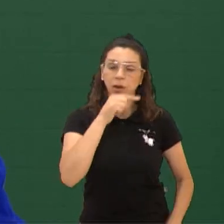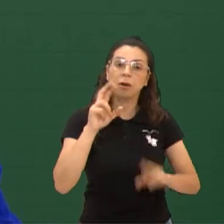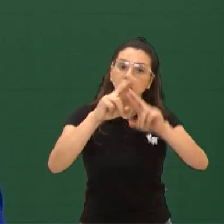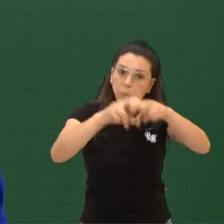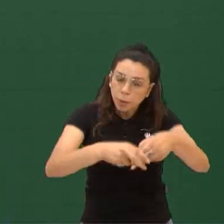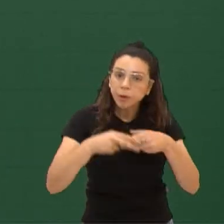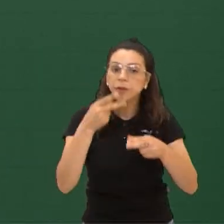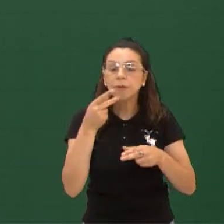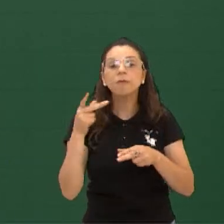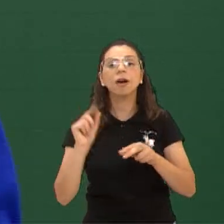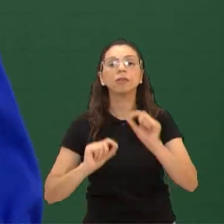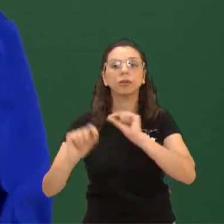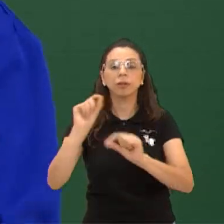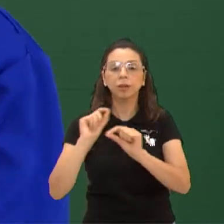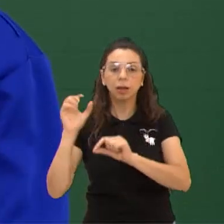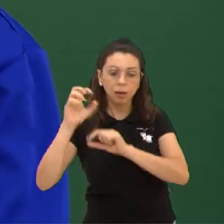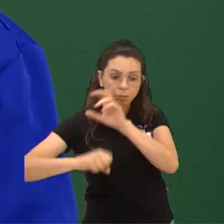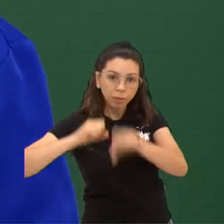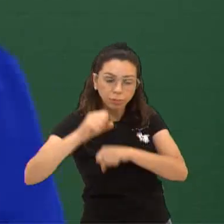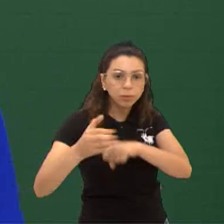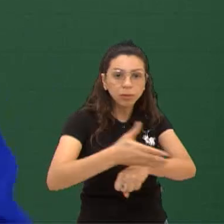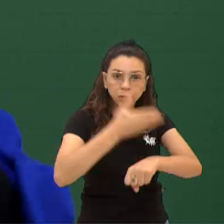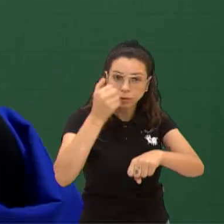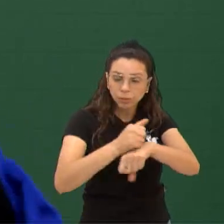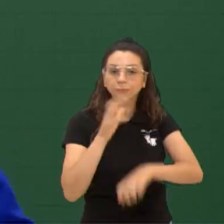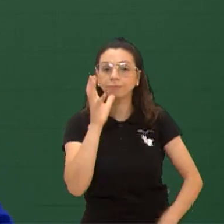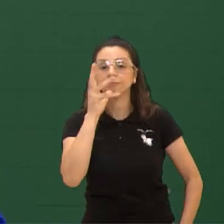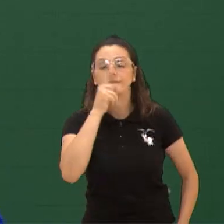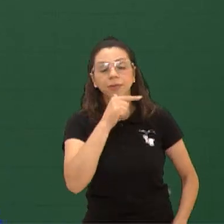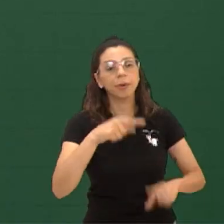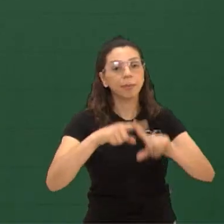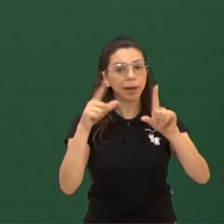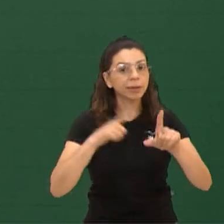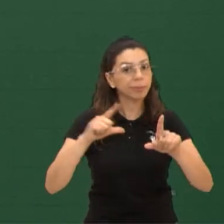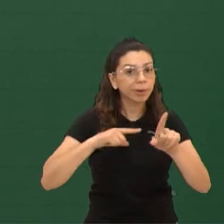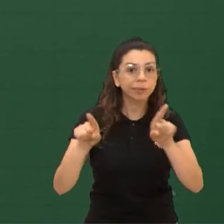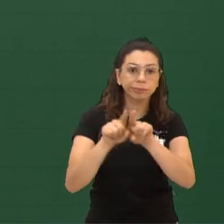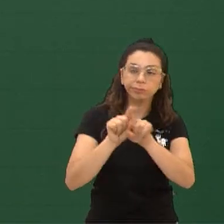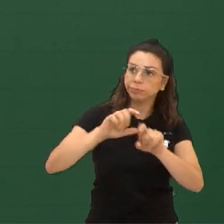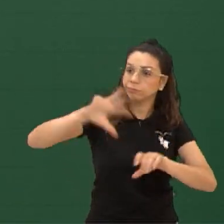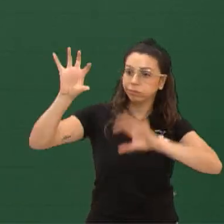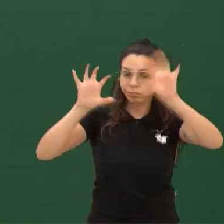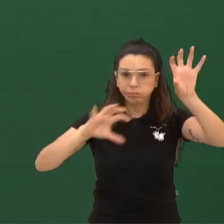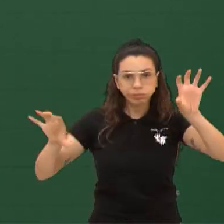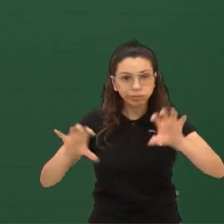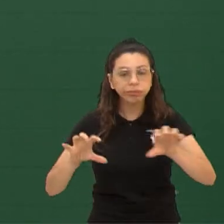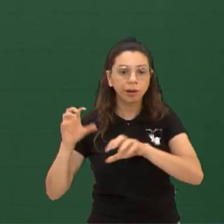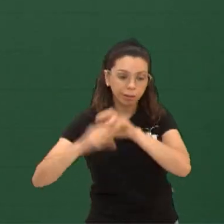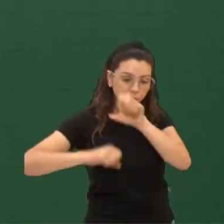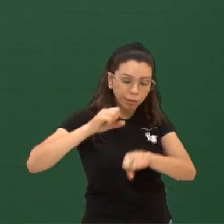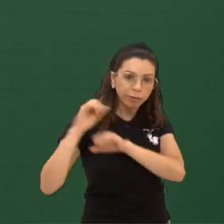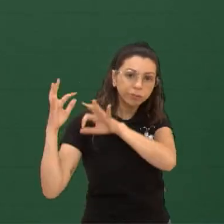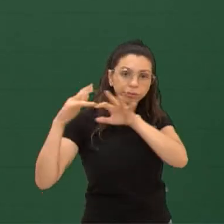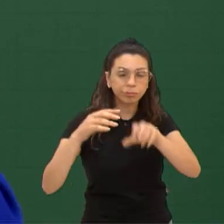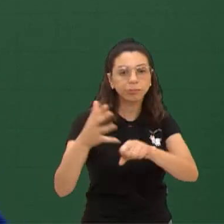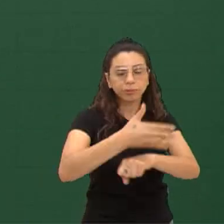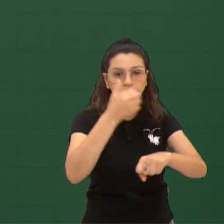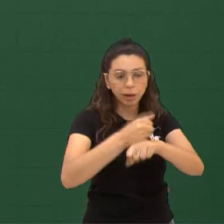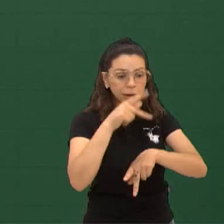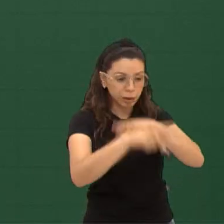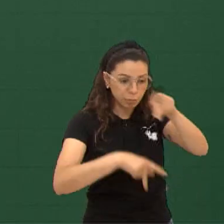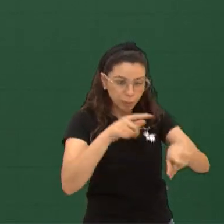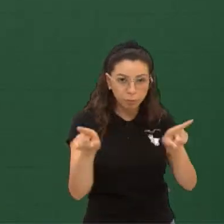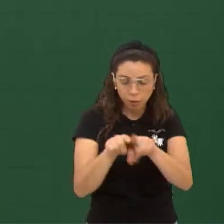colonização tardia. Mesmo chegando mais tarde, ainda houve uma divisão entre colonização de povoamento e colonização